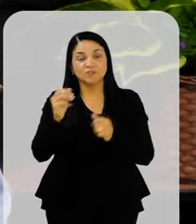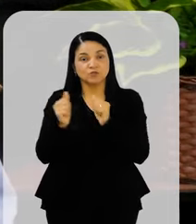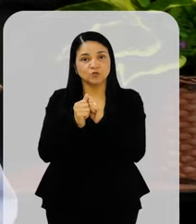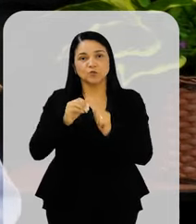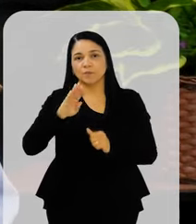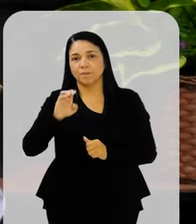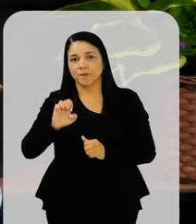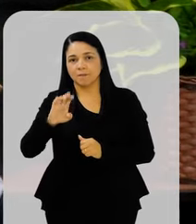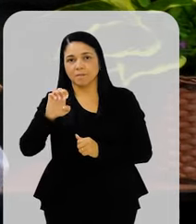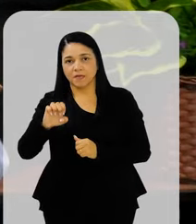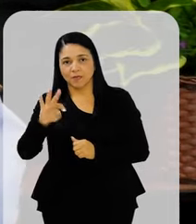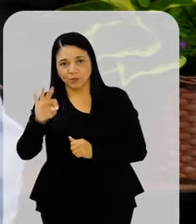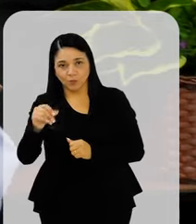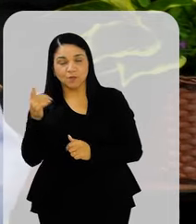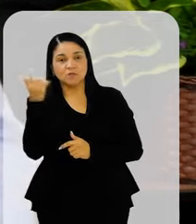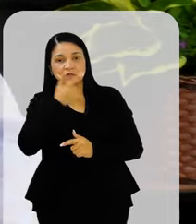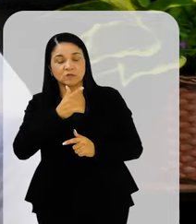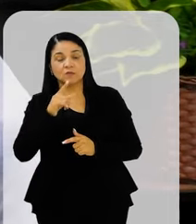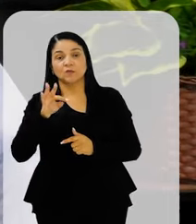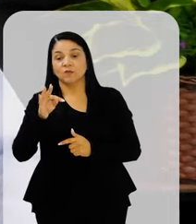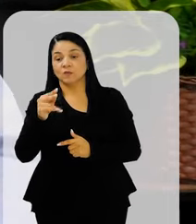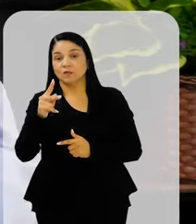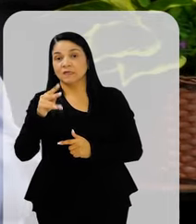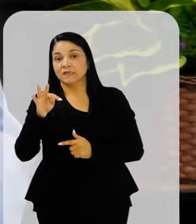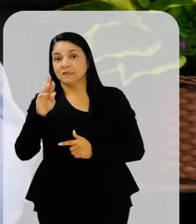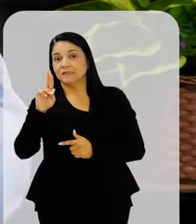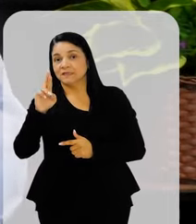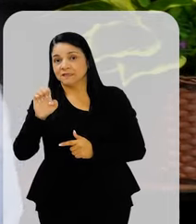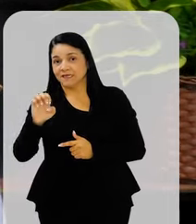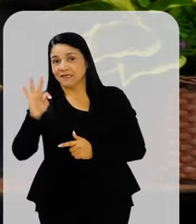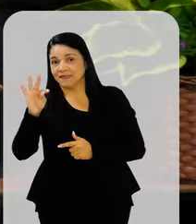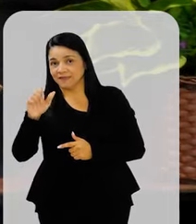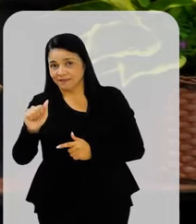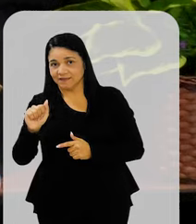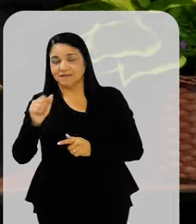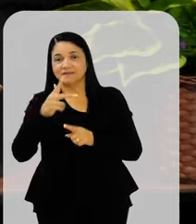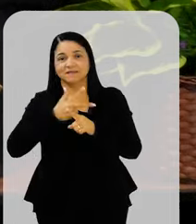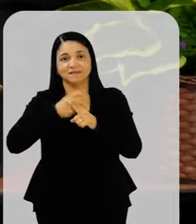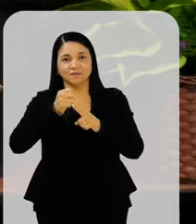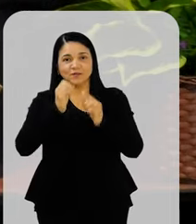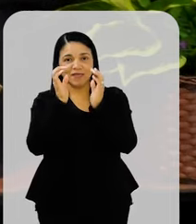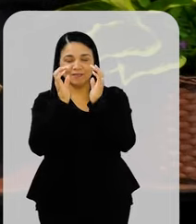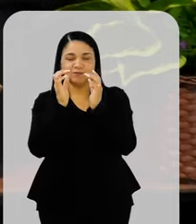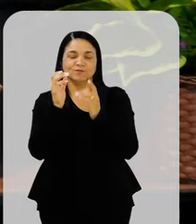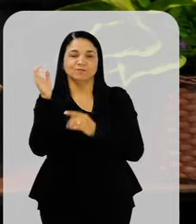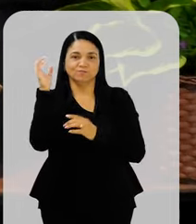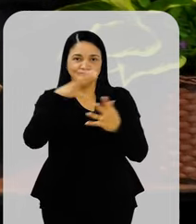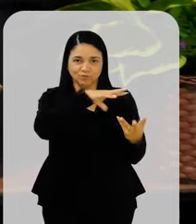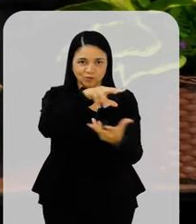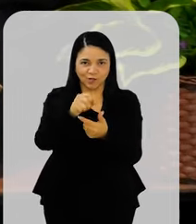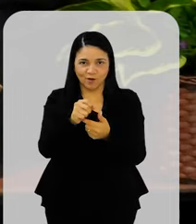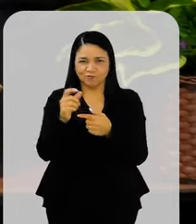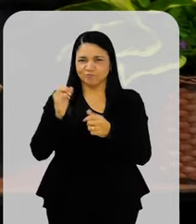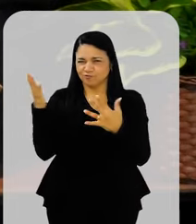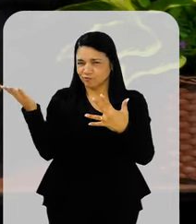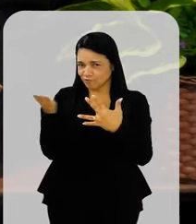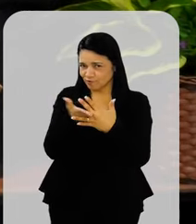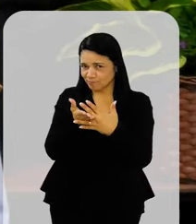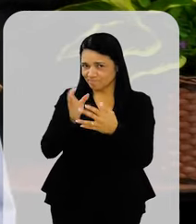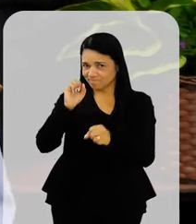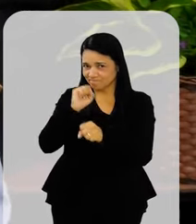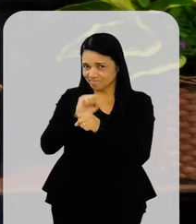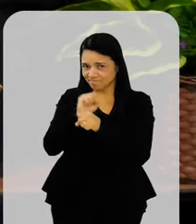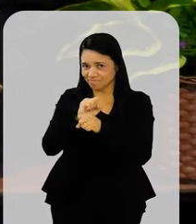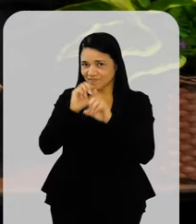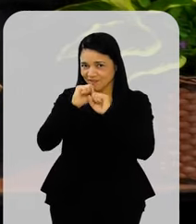junto com o Bebeto, que ajudaram, que conquistaram aquele chamado tetracampeonato mundial em 94 nos Estados Unidos. Já a gente